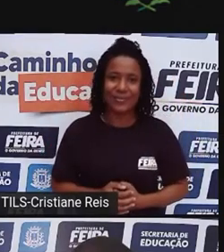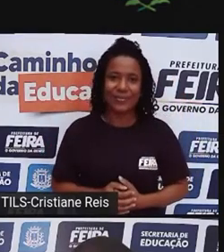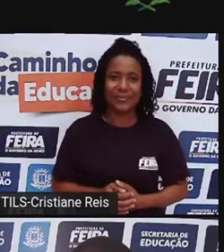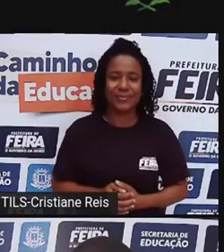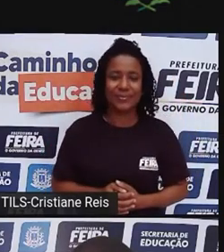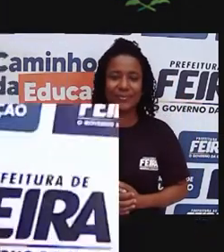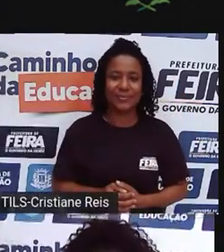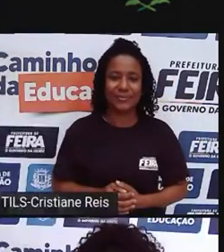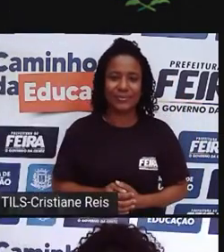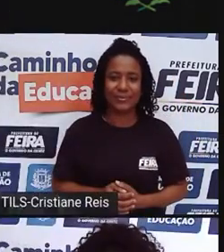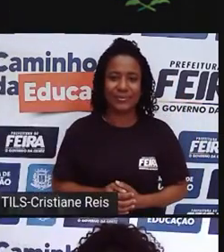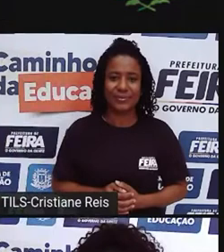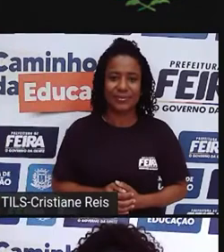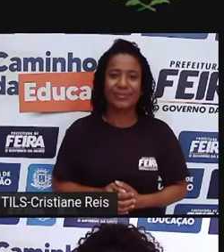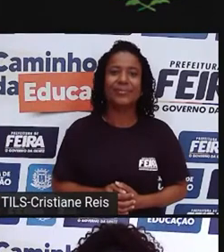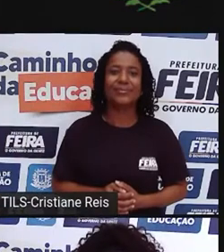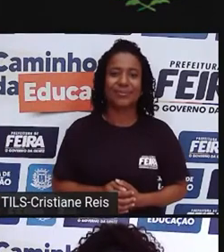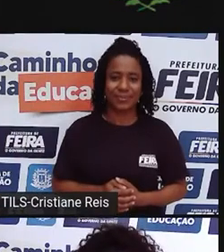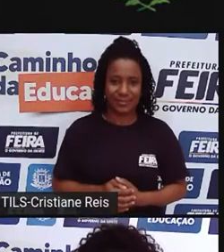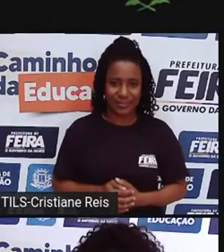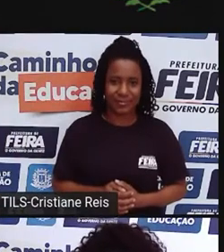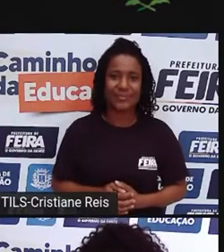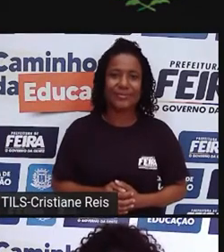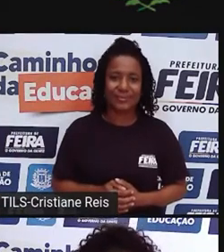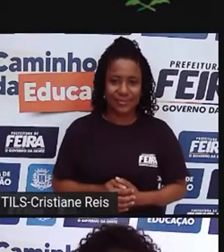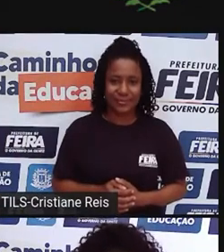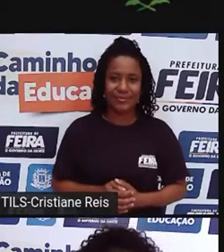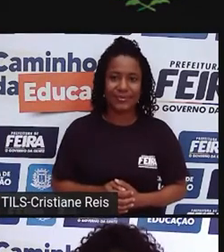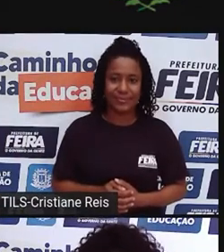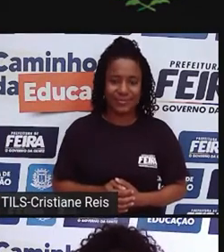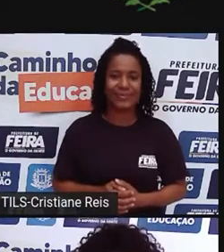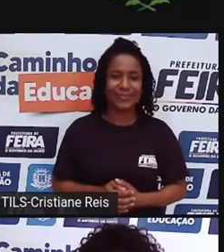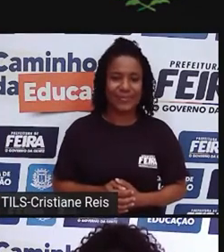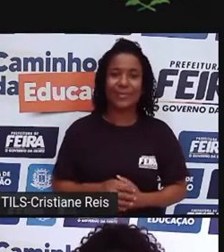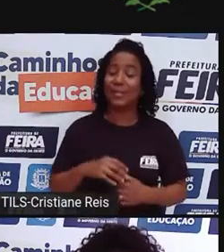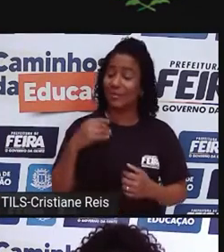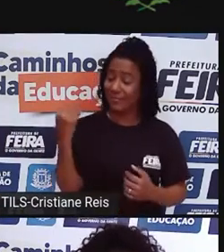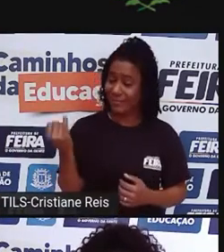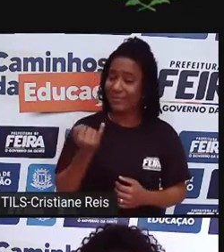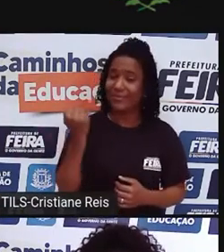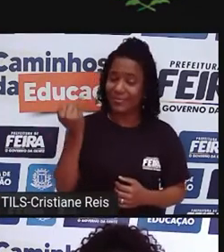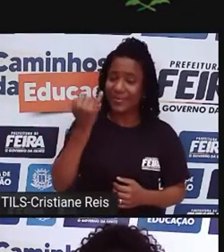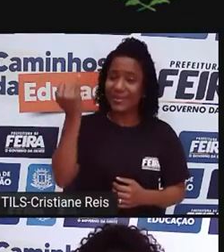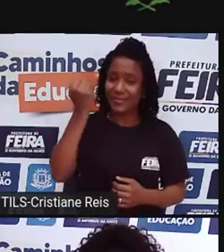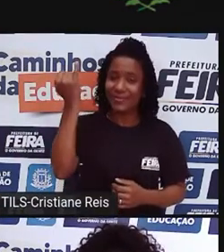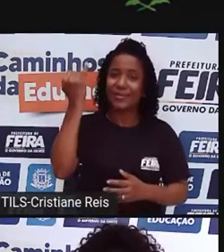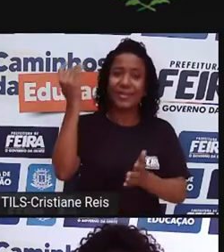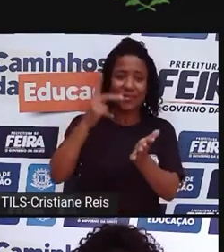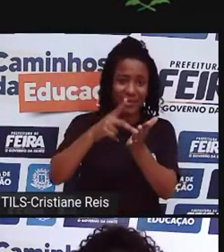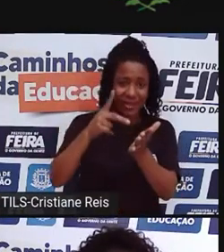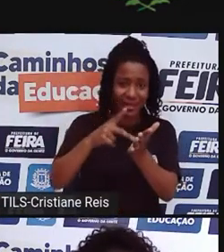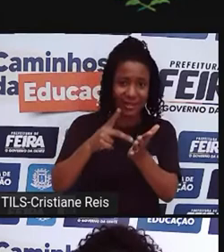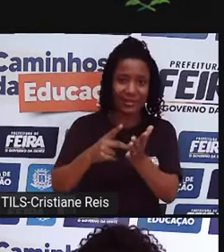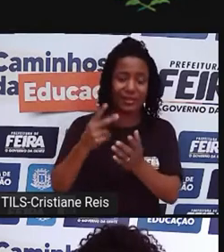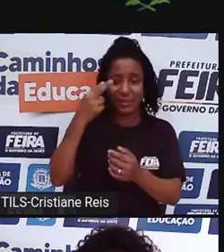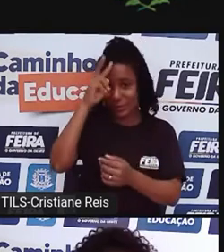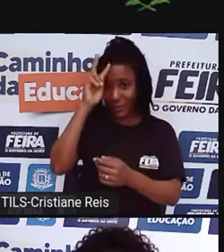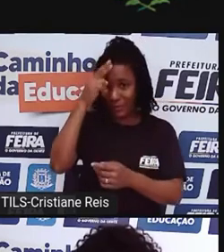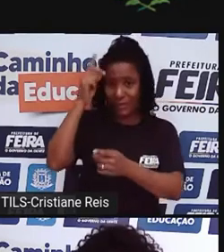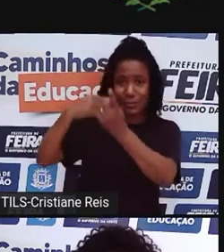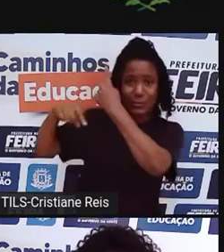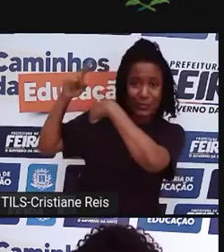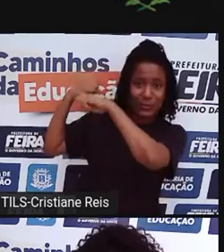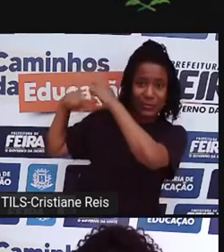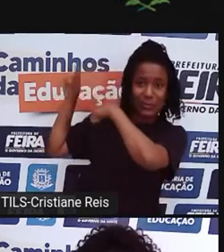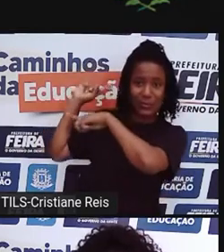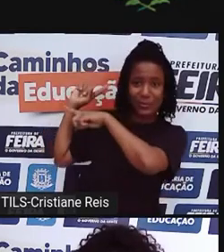Verdade, né? Ele tem muita história para contar aí, é uma história que tenta ser invisibilizada, né? Tenta ser apagada em